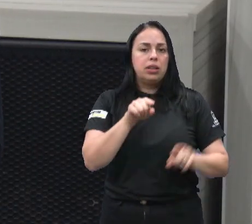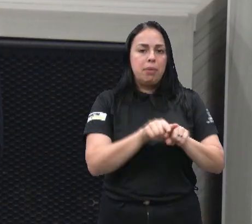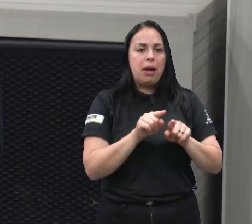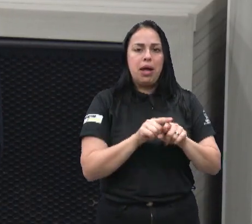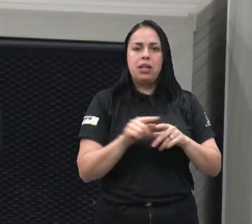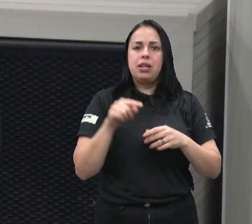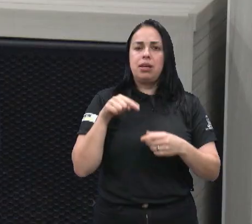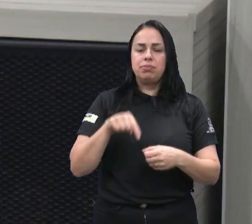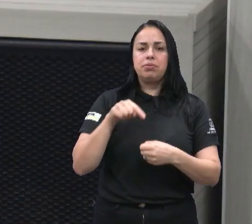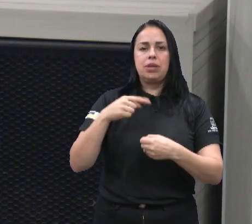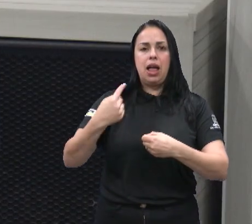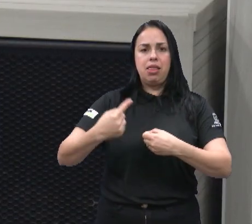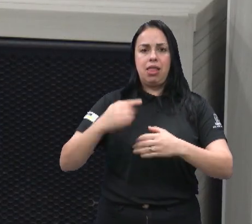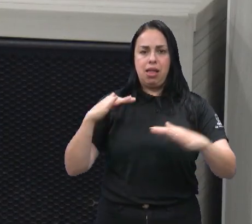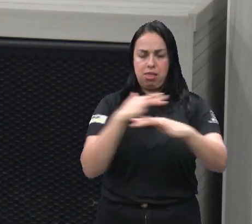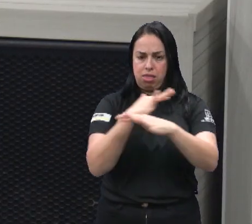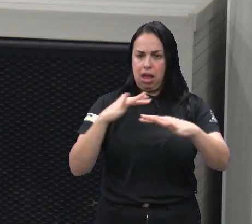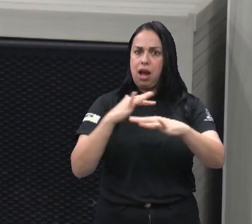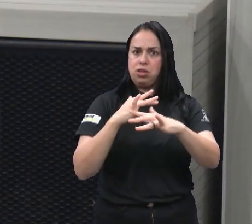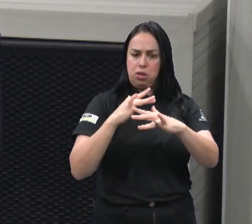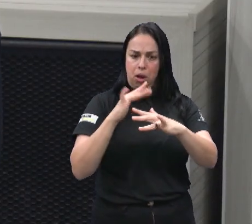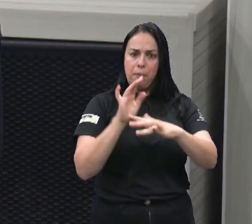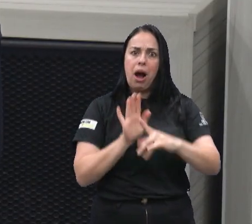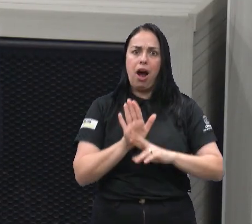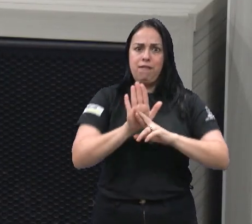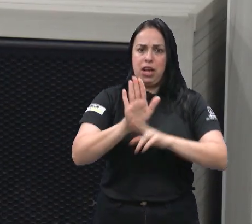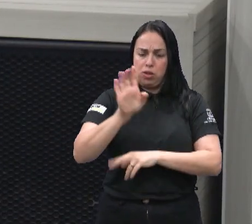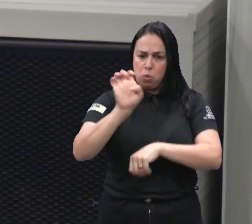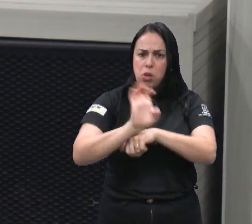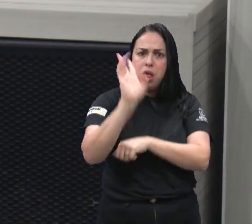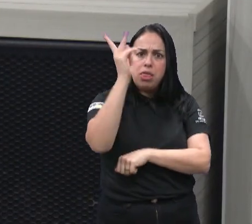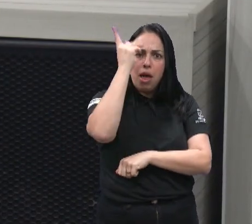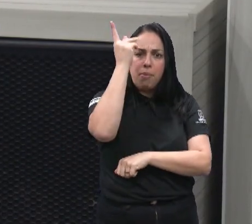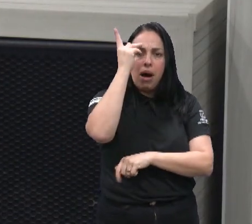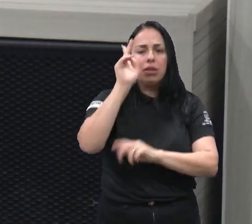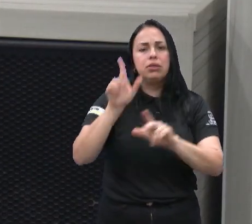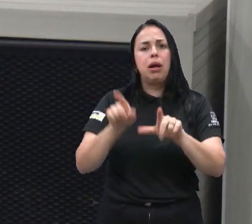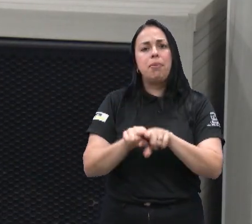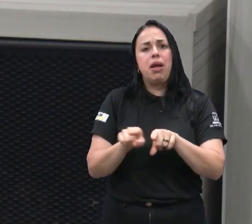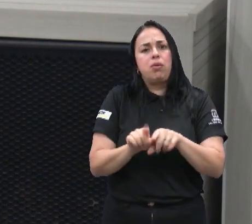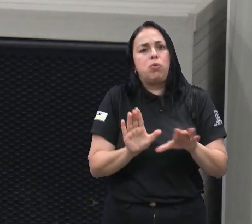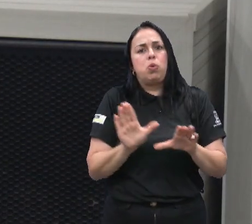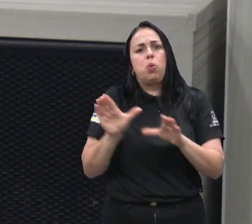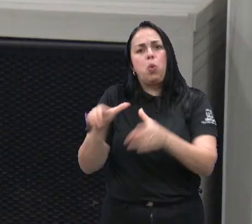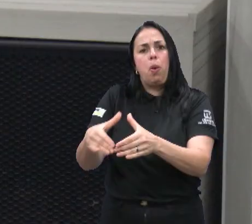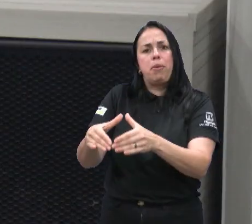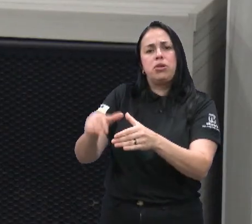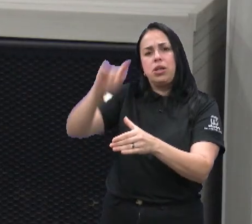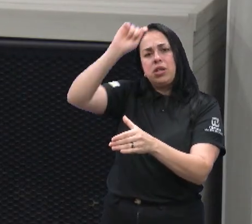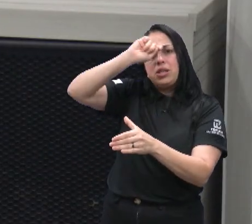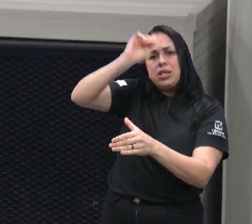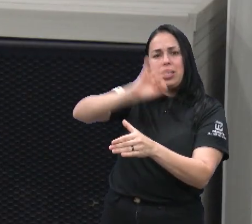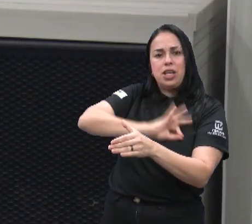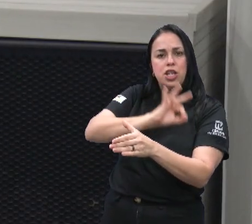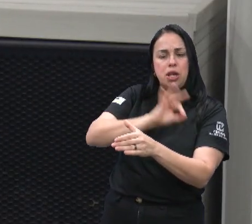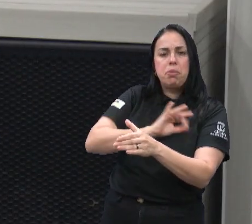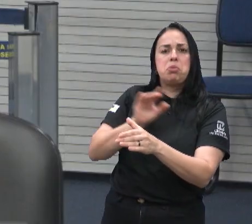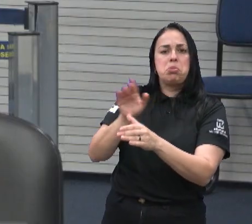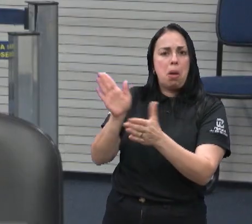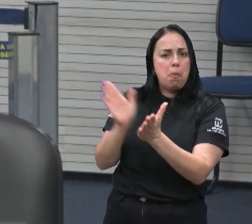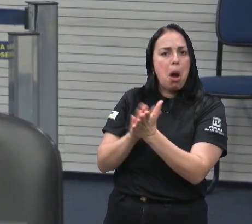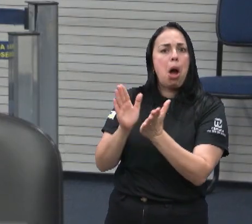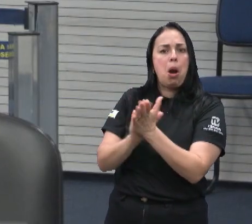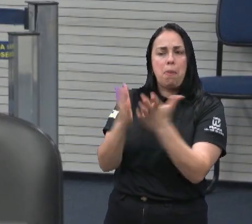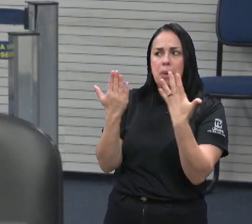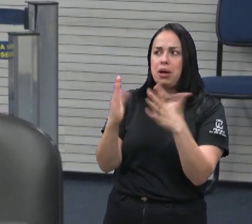cada dia referência no estado de São Paulo, no Brasil. E a nossa Guarda Municipal não é diferente disso. Então, parabéns aqui a Leonardo, né,